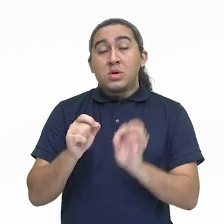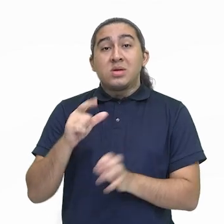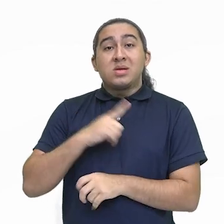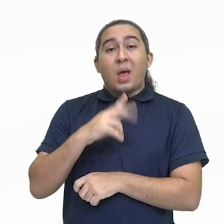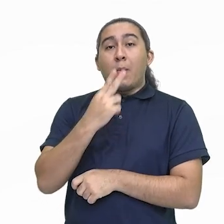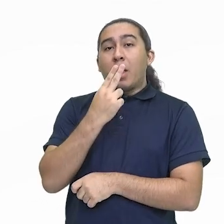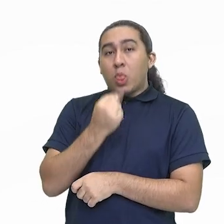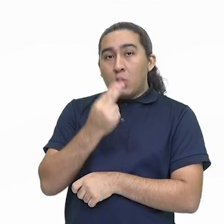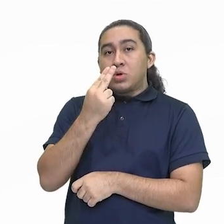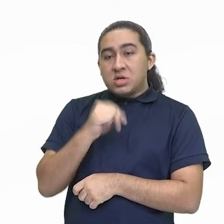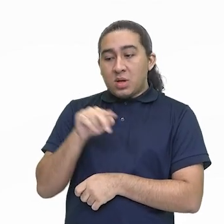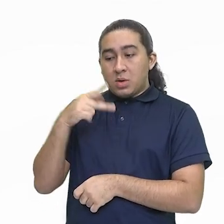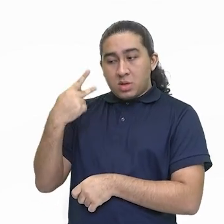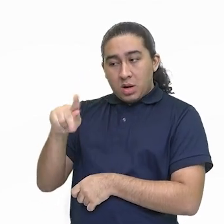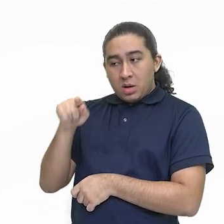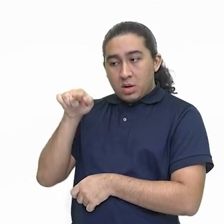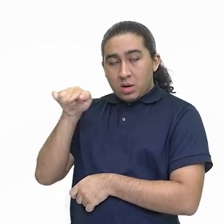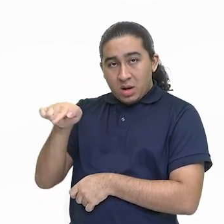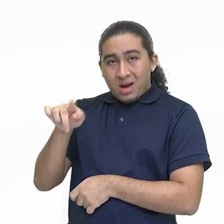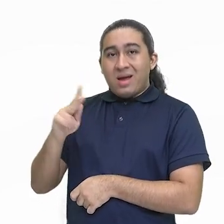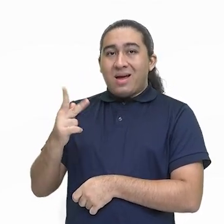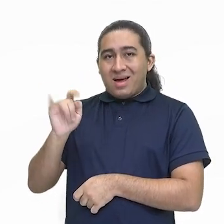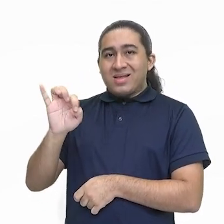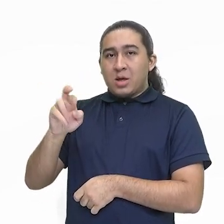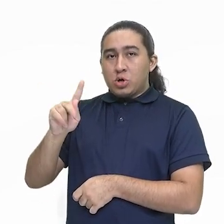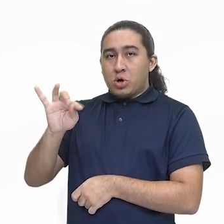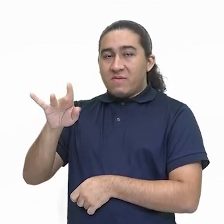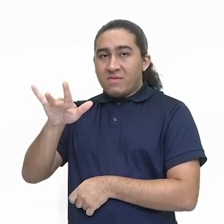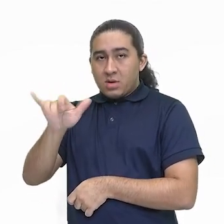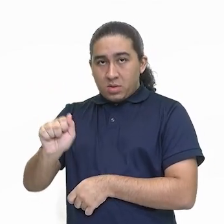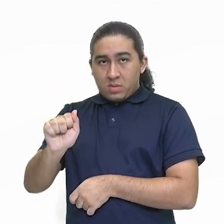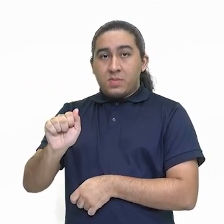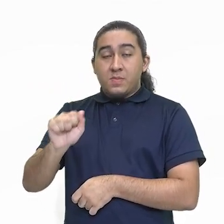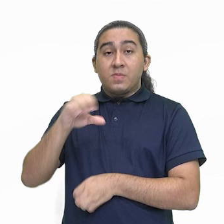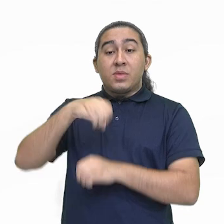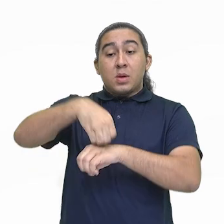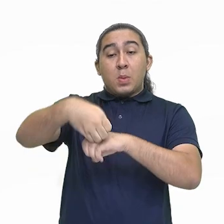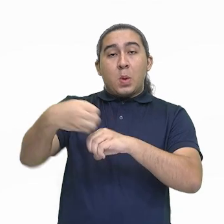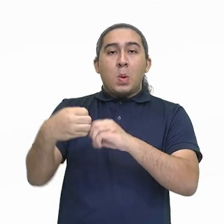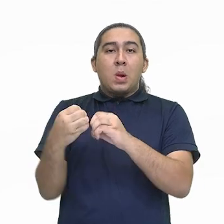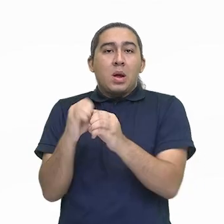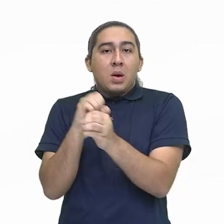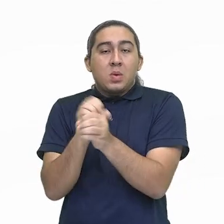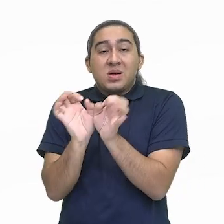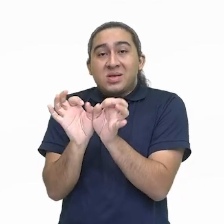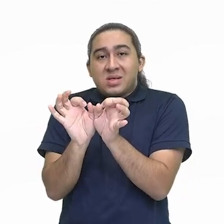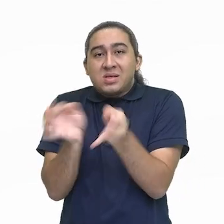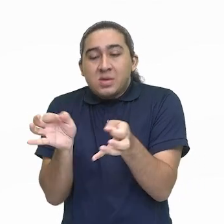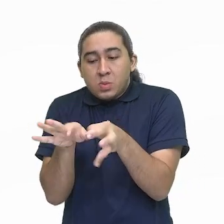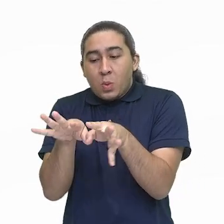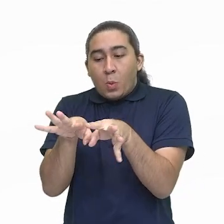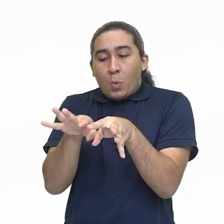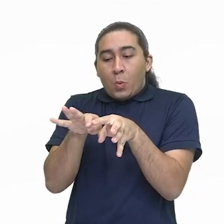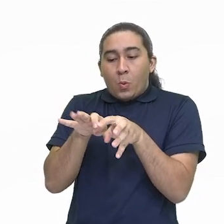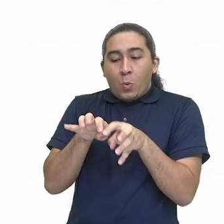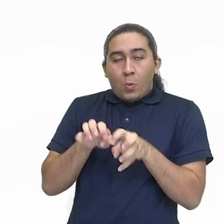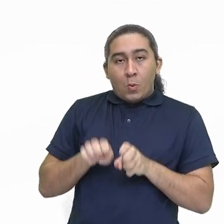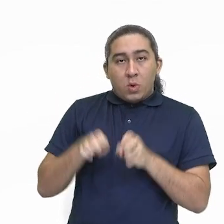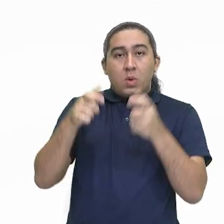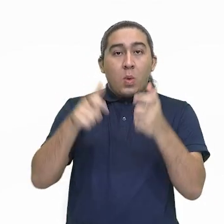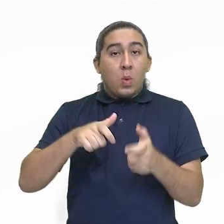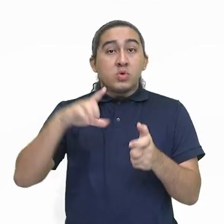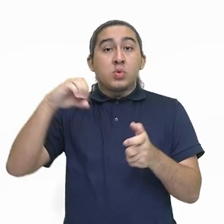nutrição heterotrófica. Então, eles absorviam moléculas orgânicas simples que estavam disponíveis nos